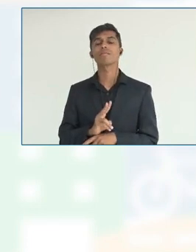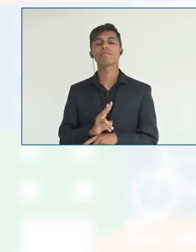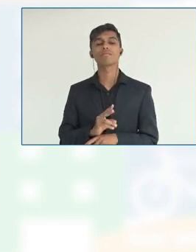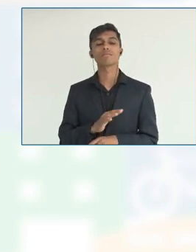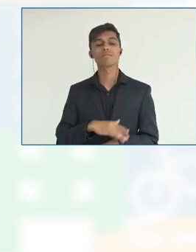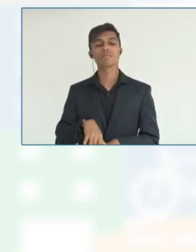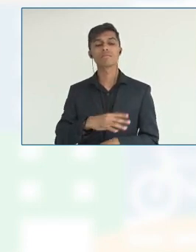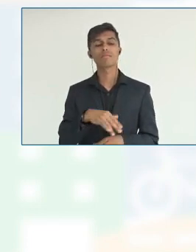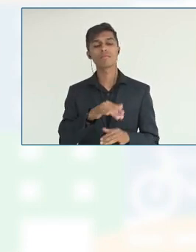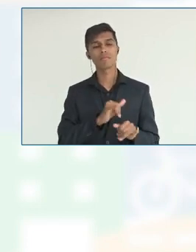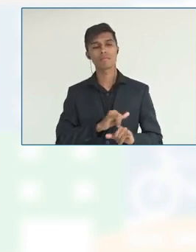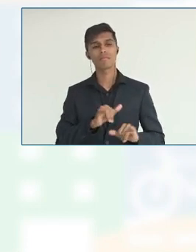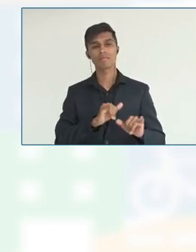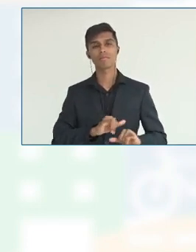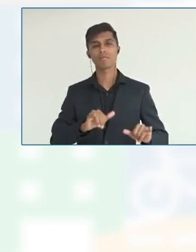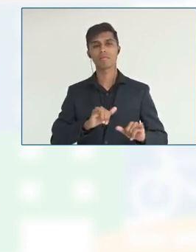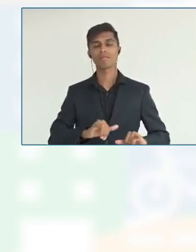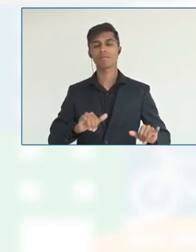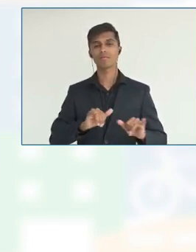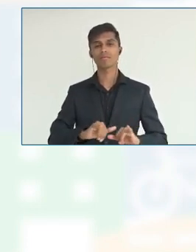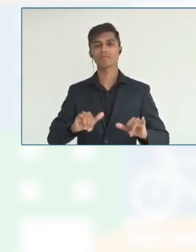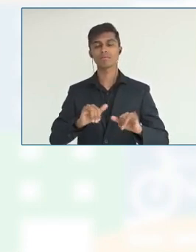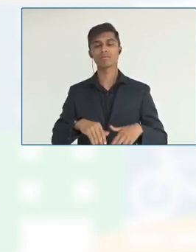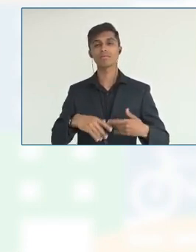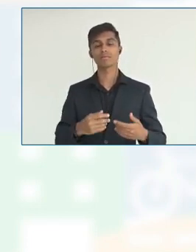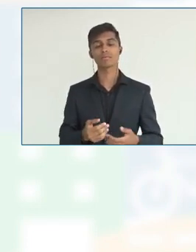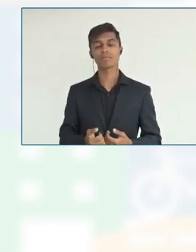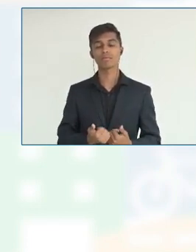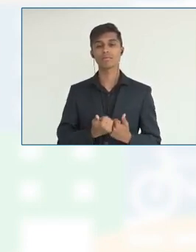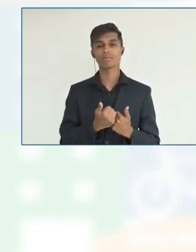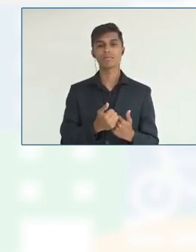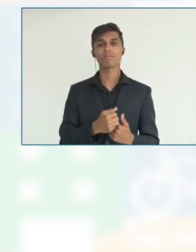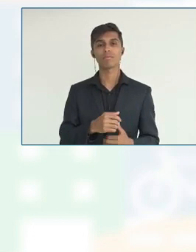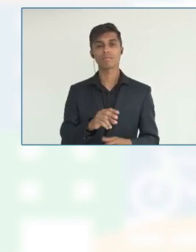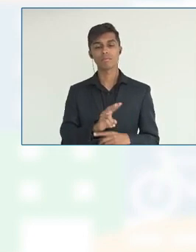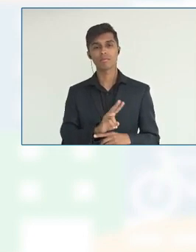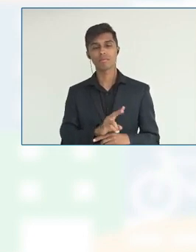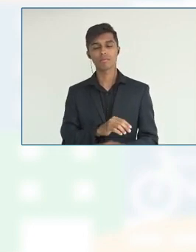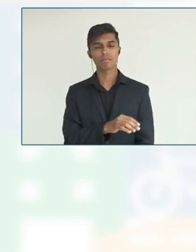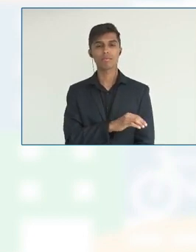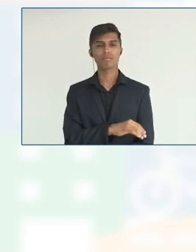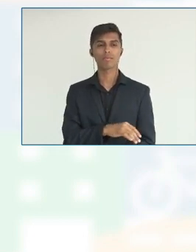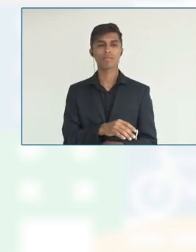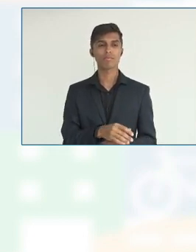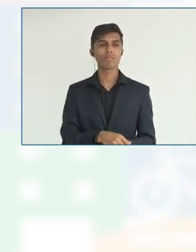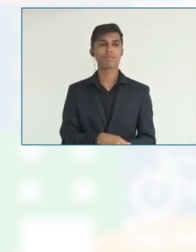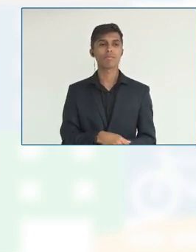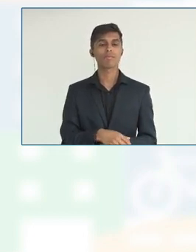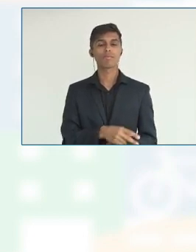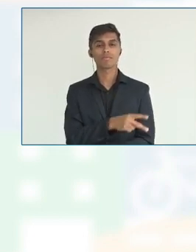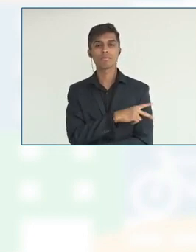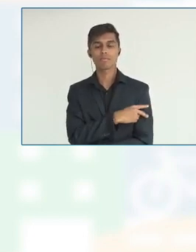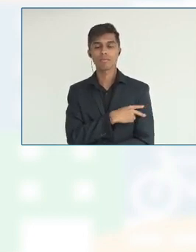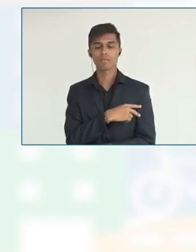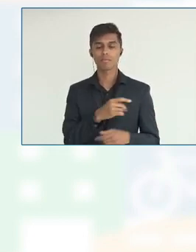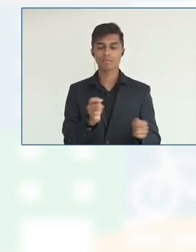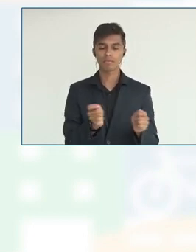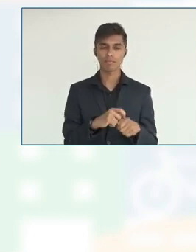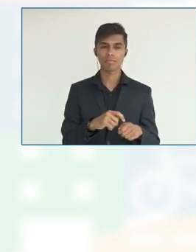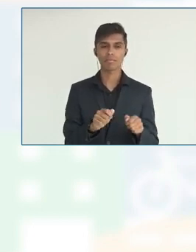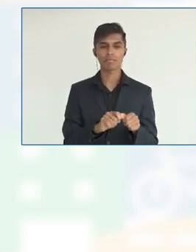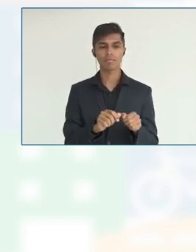essas notificações e subsidiar o gestor na aplicação de políticas públicas que fosse, de fato, efetiva e eficiente